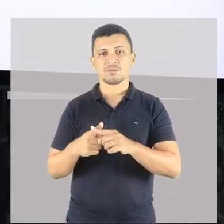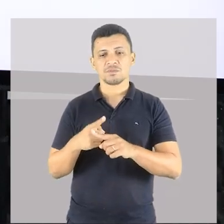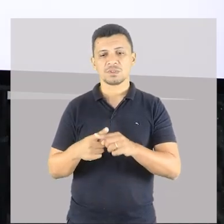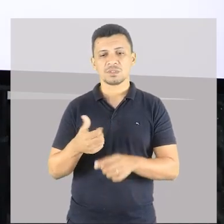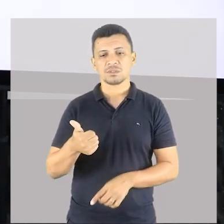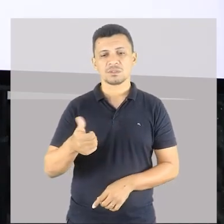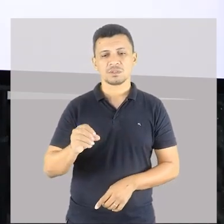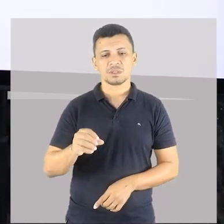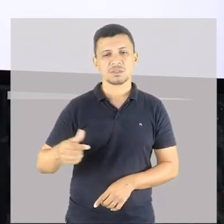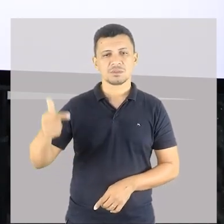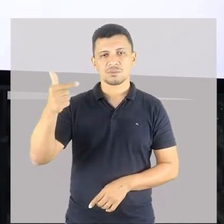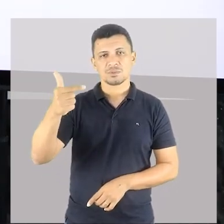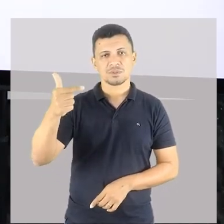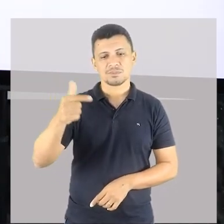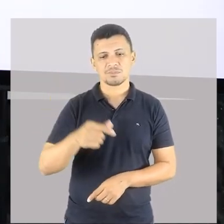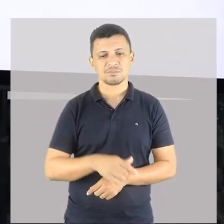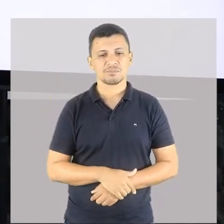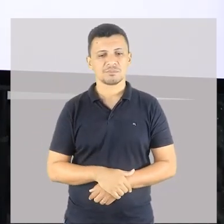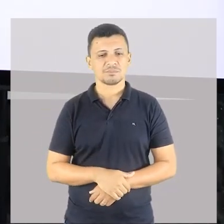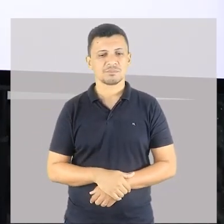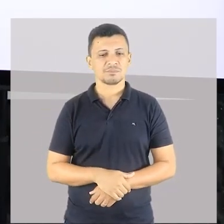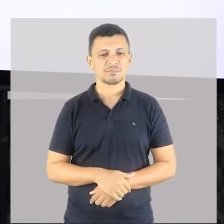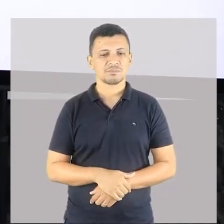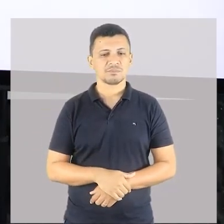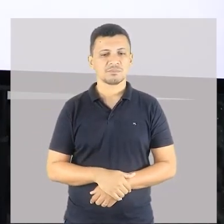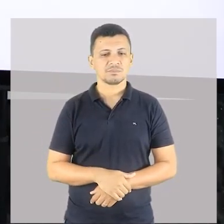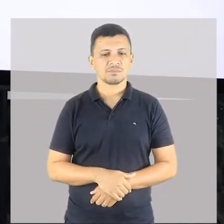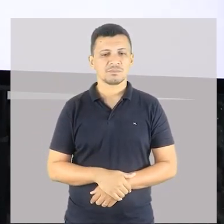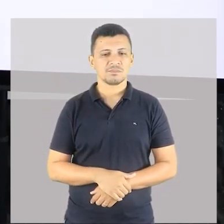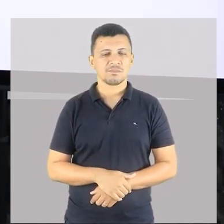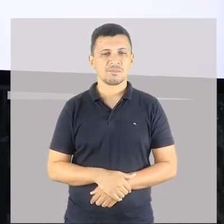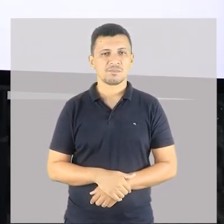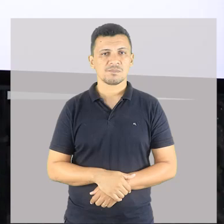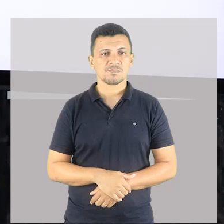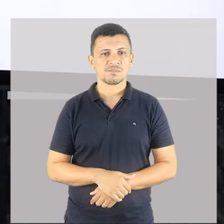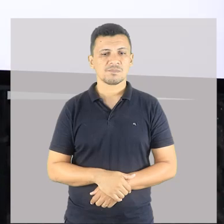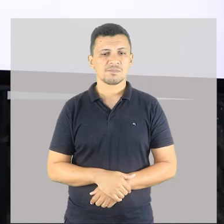Aí é só fazer essa continha. Vamos para cá, ó. Vamos para cima aqui, ó.